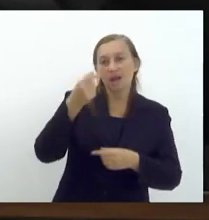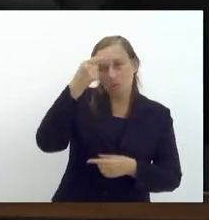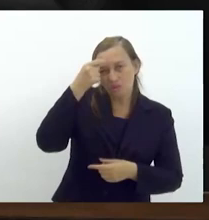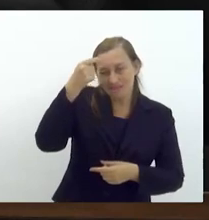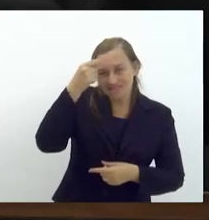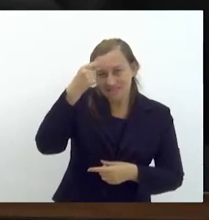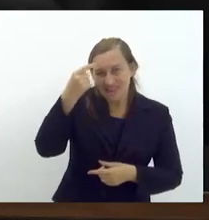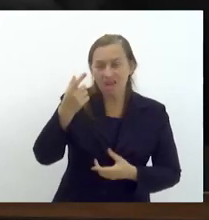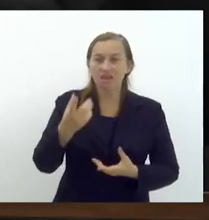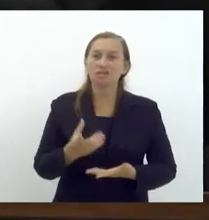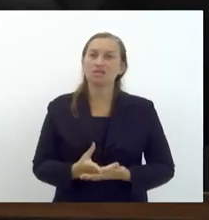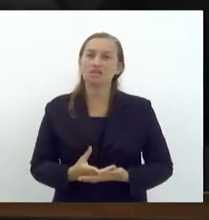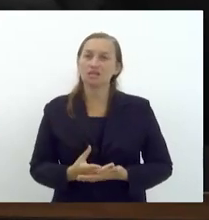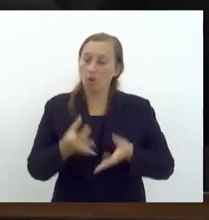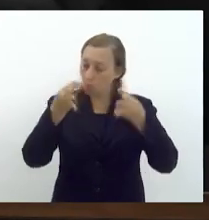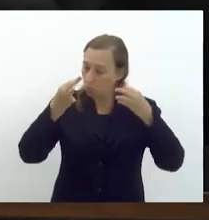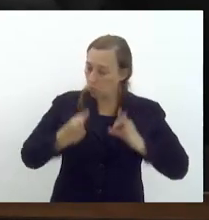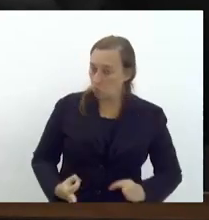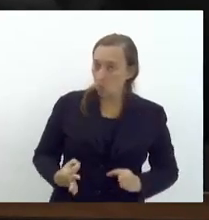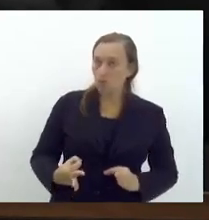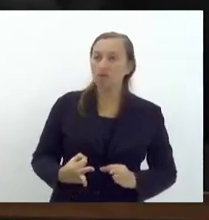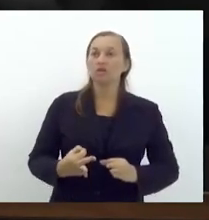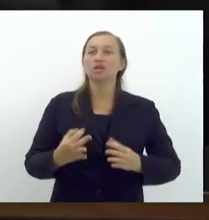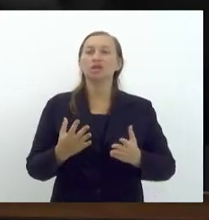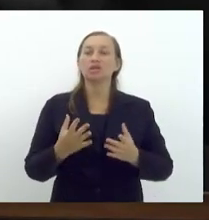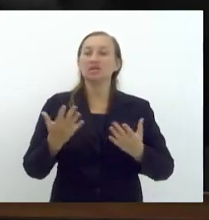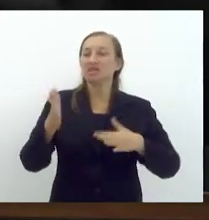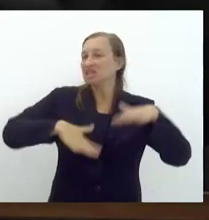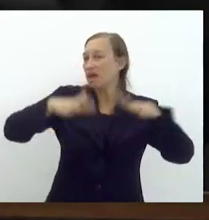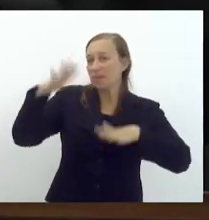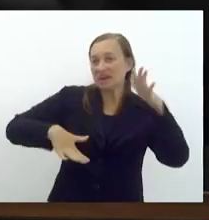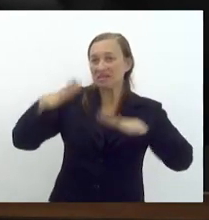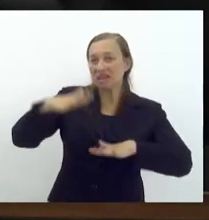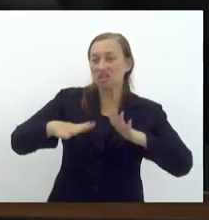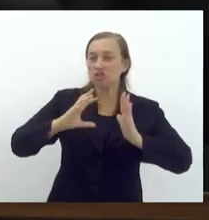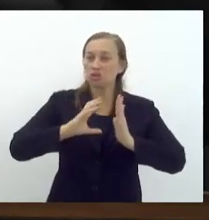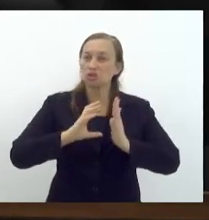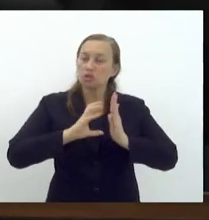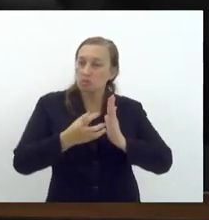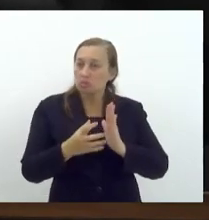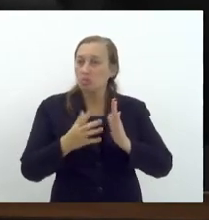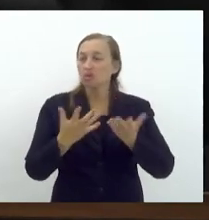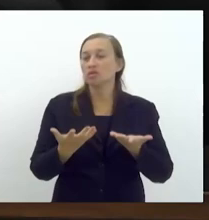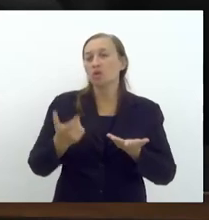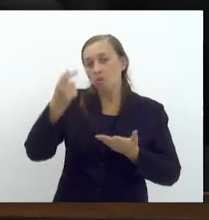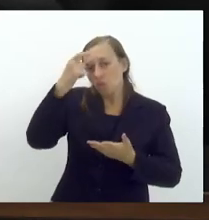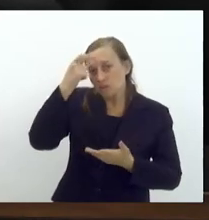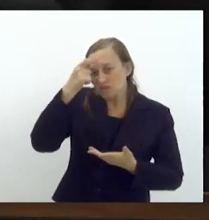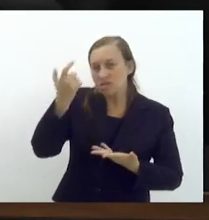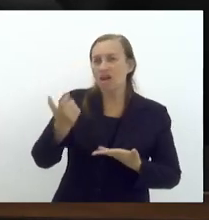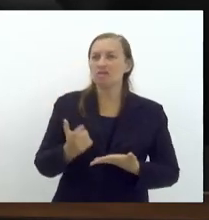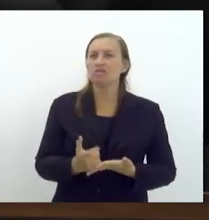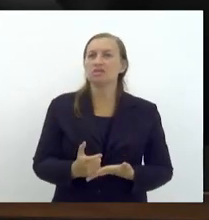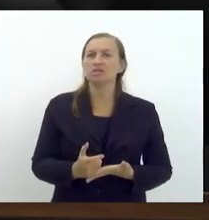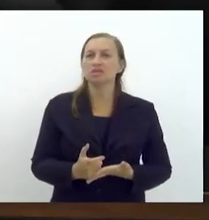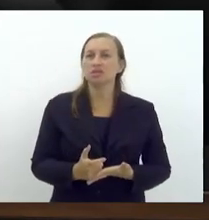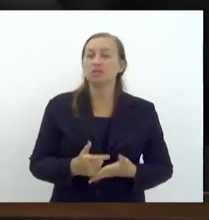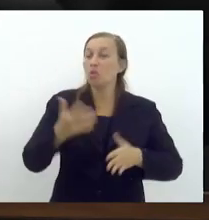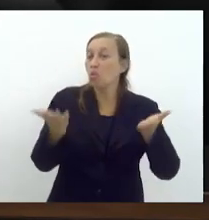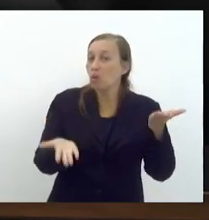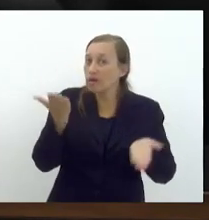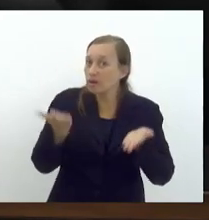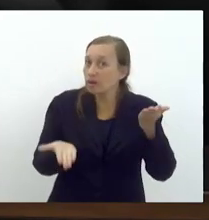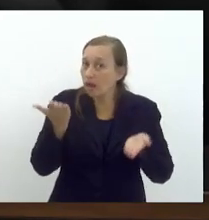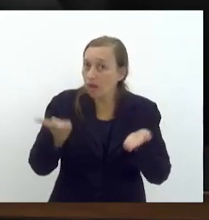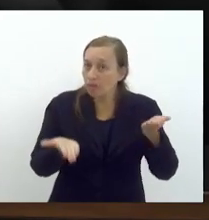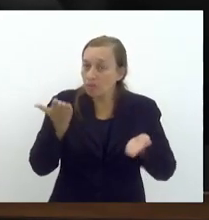Acima das divergências políticas e posições partidárias prevaleceu o bom senso prevaleceu o equilíbrio